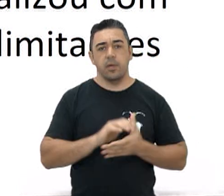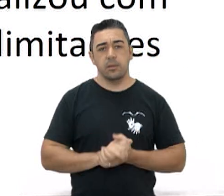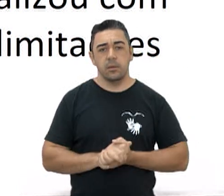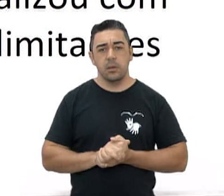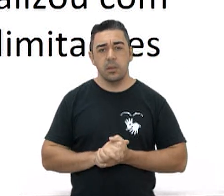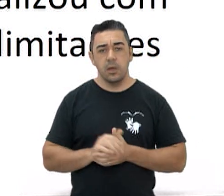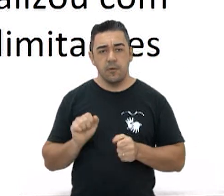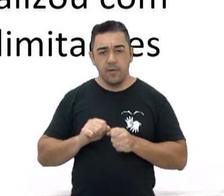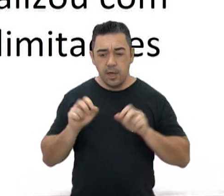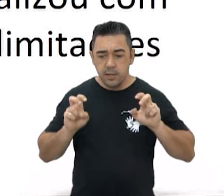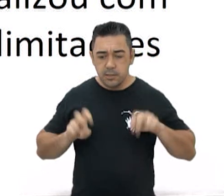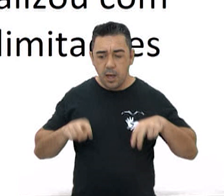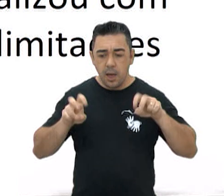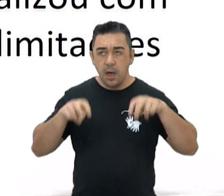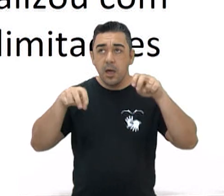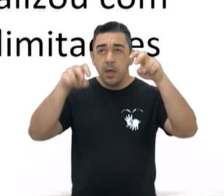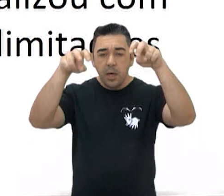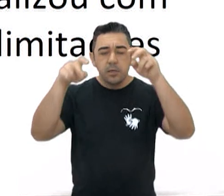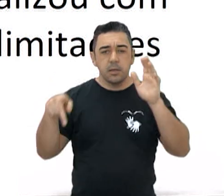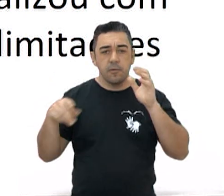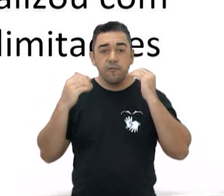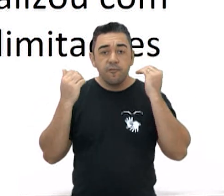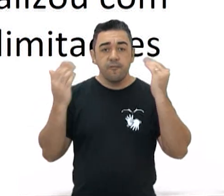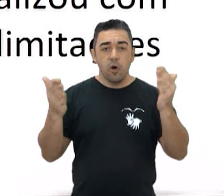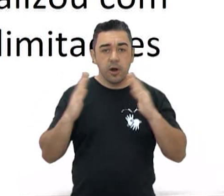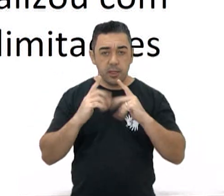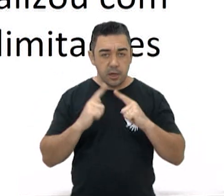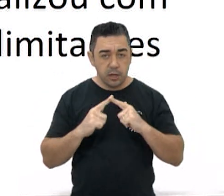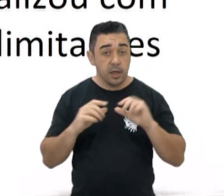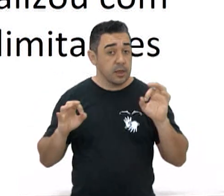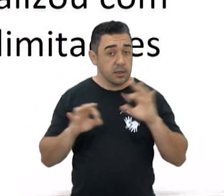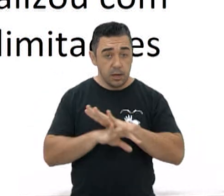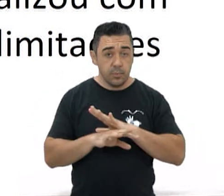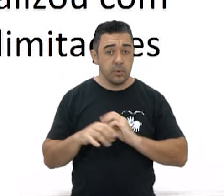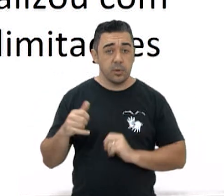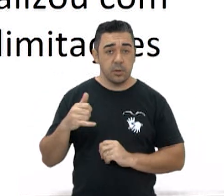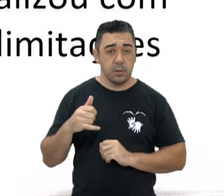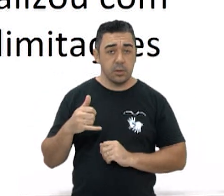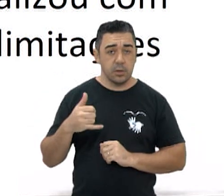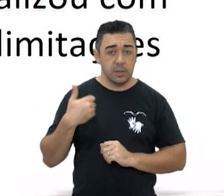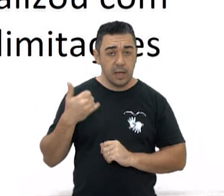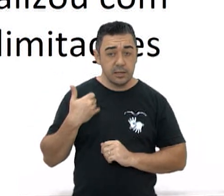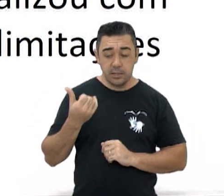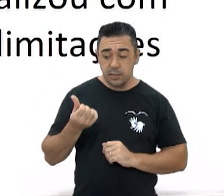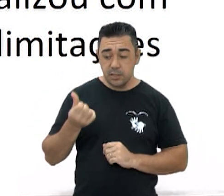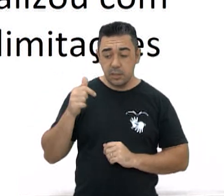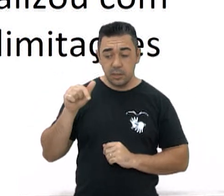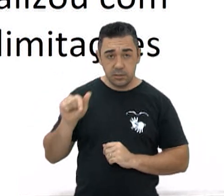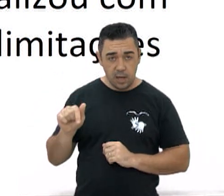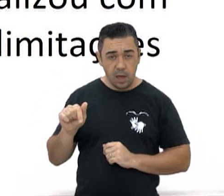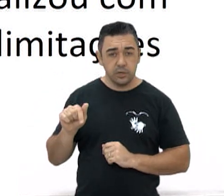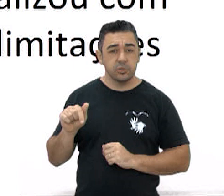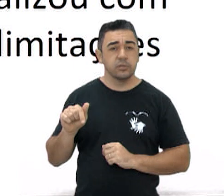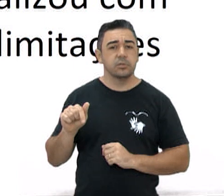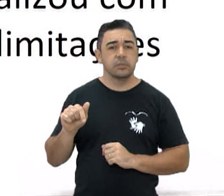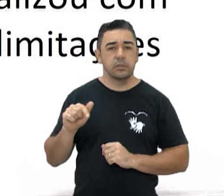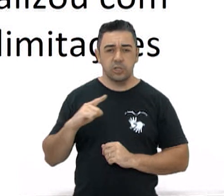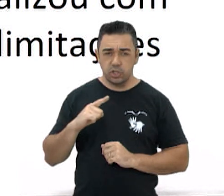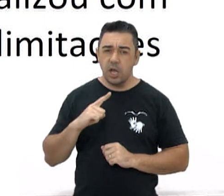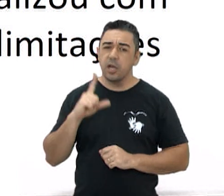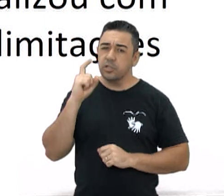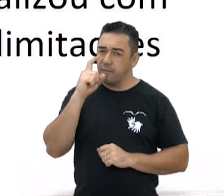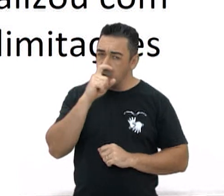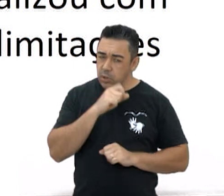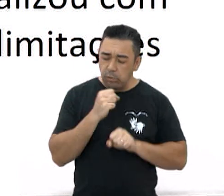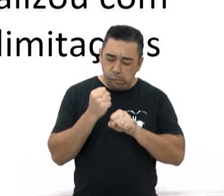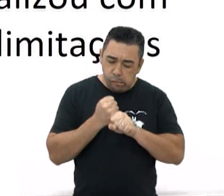nas escadarias externas da igreja. Ele terminou esse trabalho com 67 anos de idade, com muita limitação,